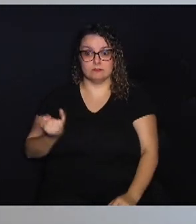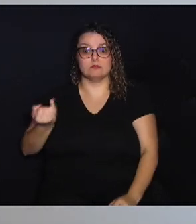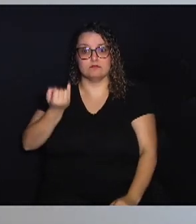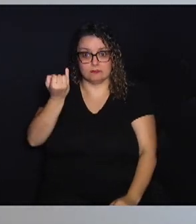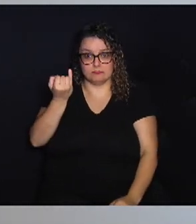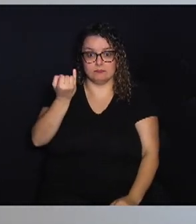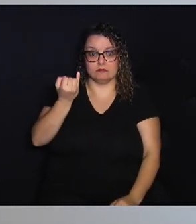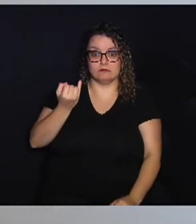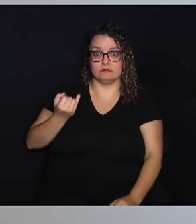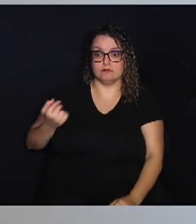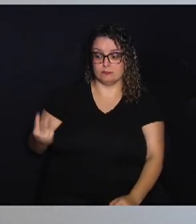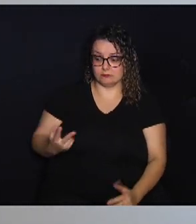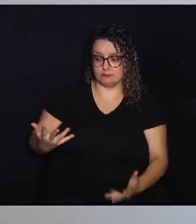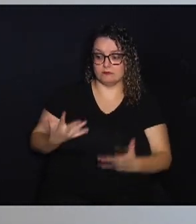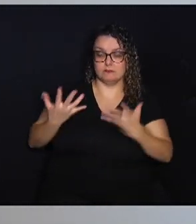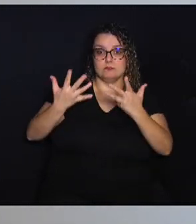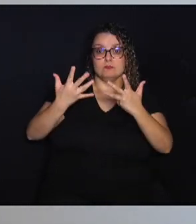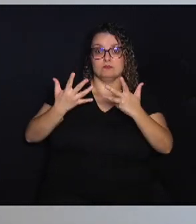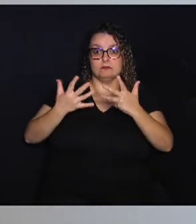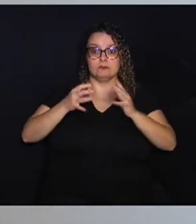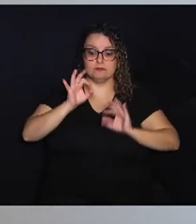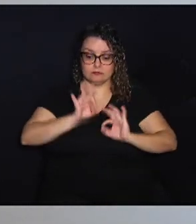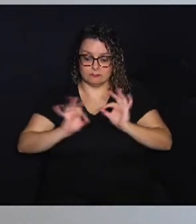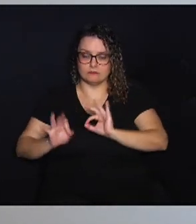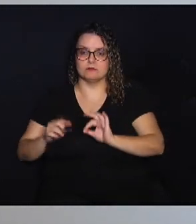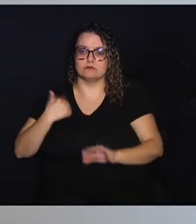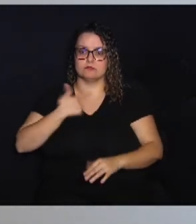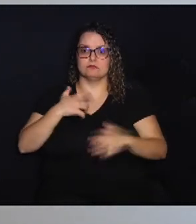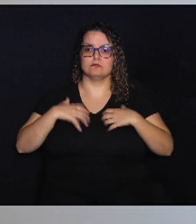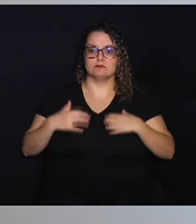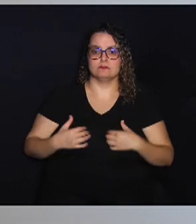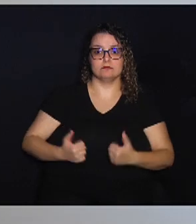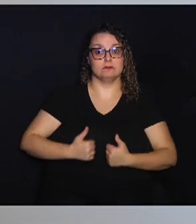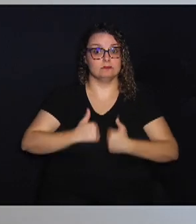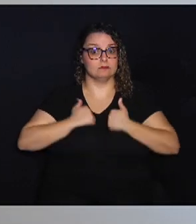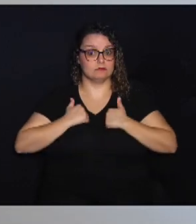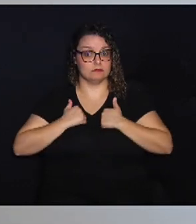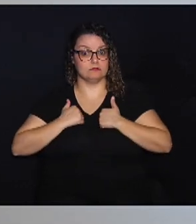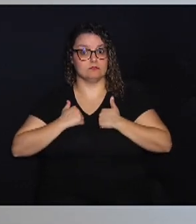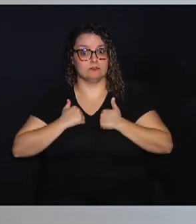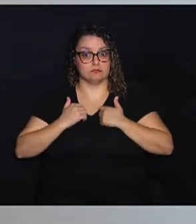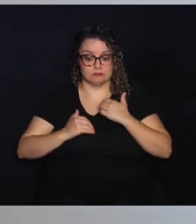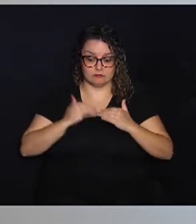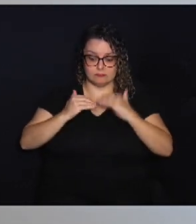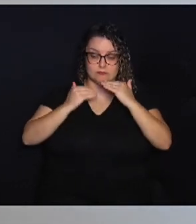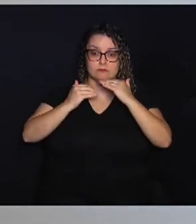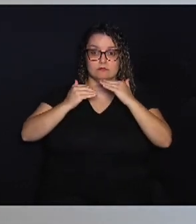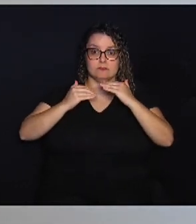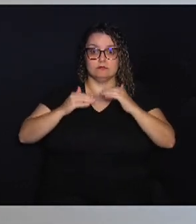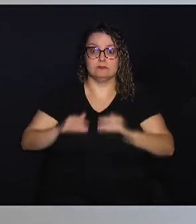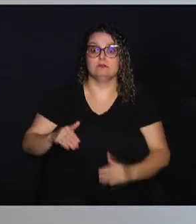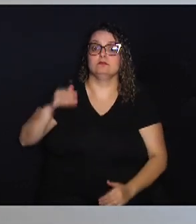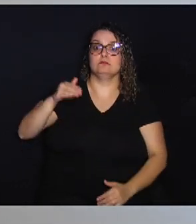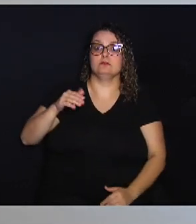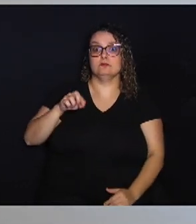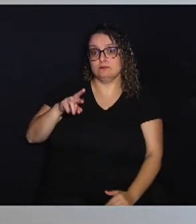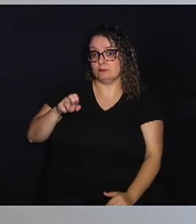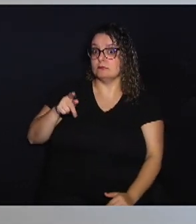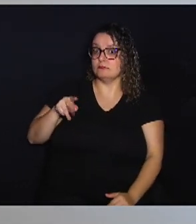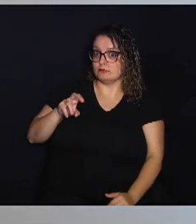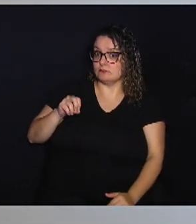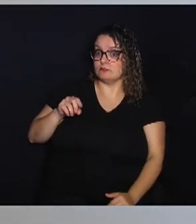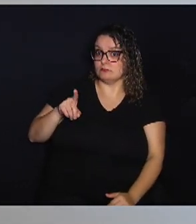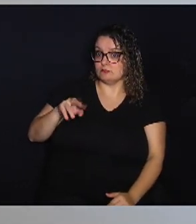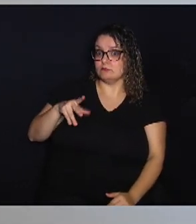a vitalidade, para a manutenção do nosso organismo, como imunidade, crescimento e desenvolvimento, reprodução. Tudo isso,